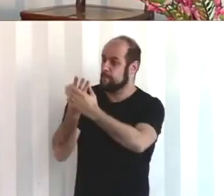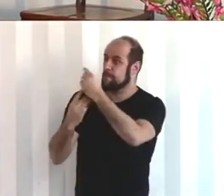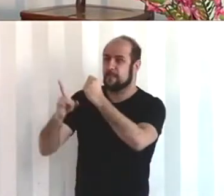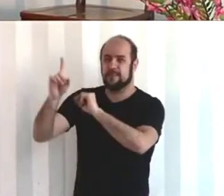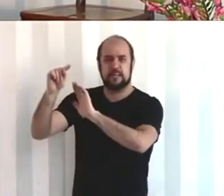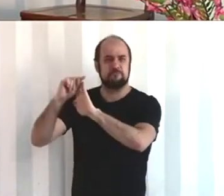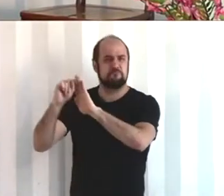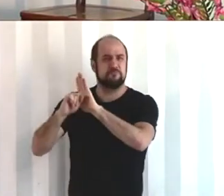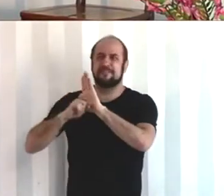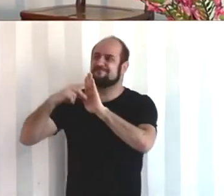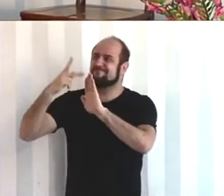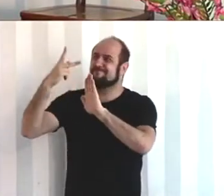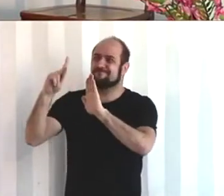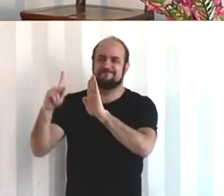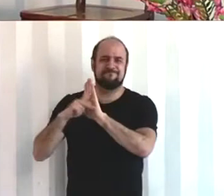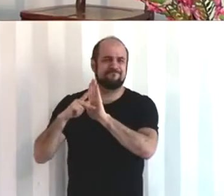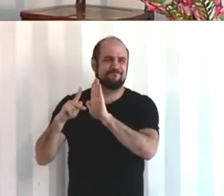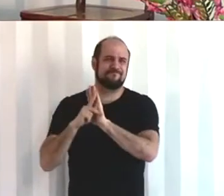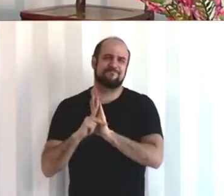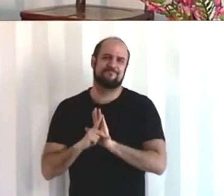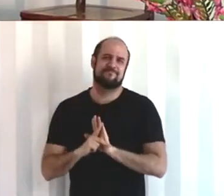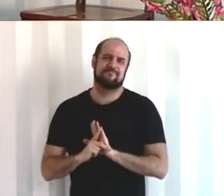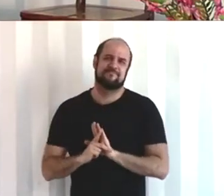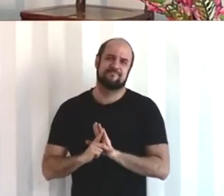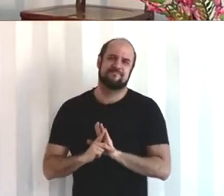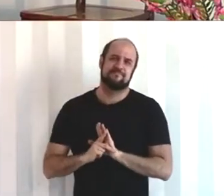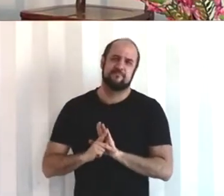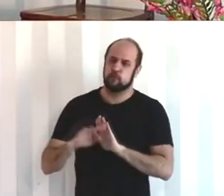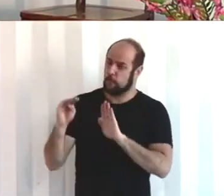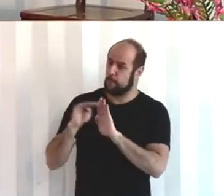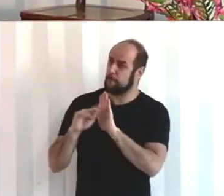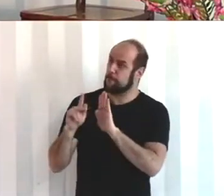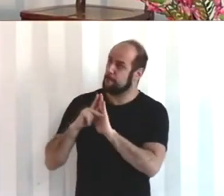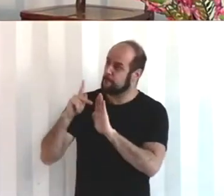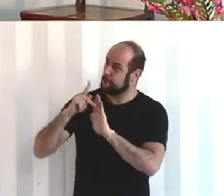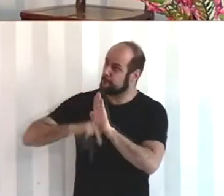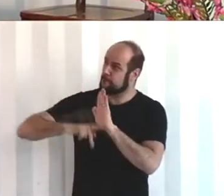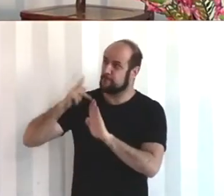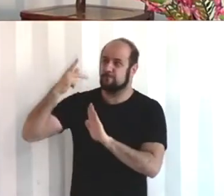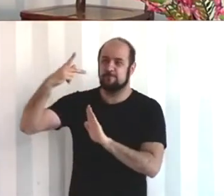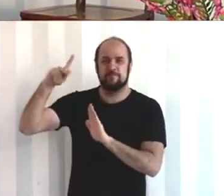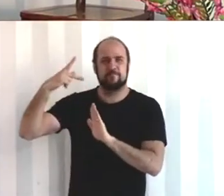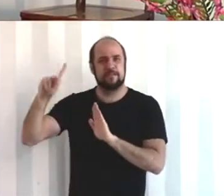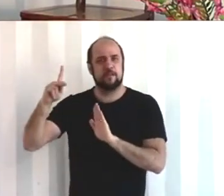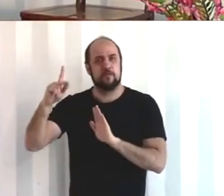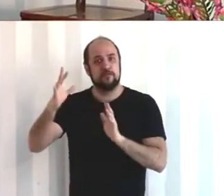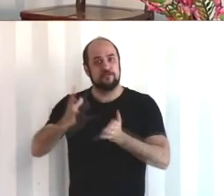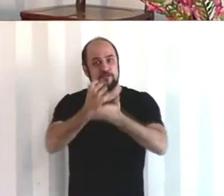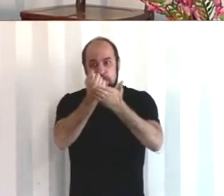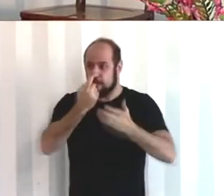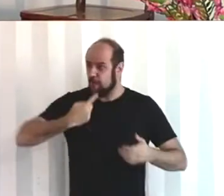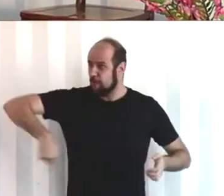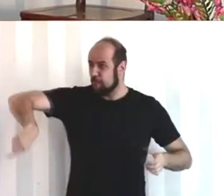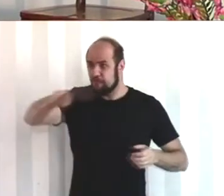planos eternos. E nos planos eternos estava a redenção da nossa vida, a salvação. Ele é